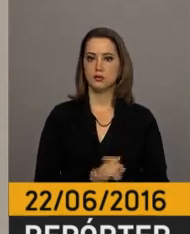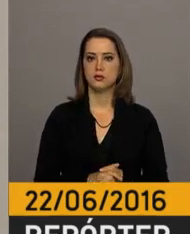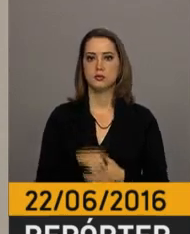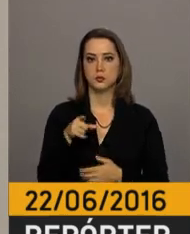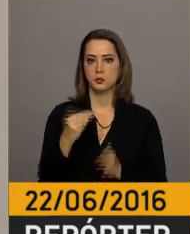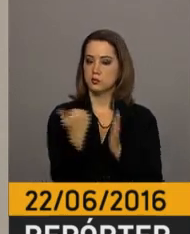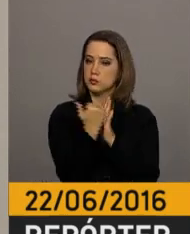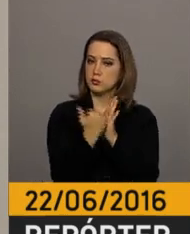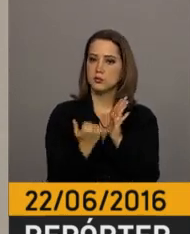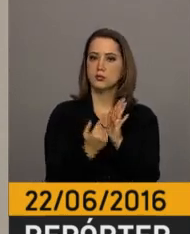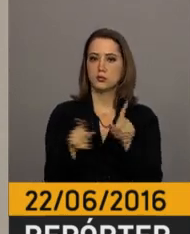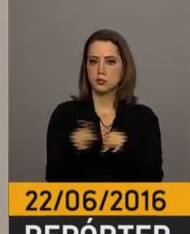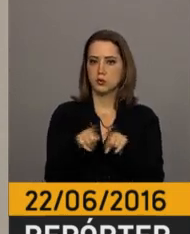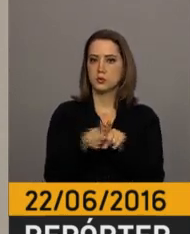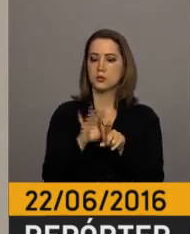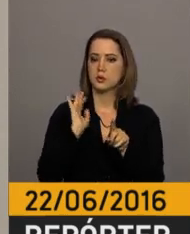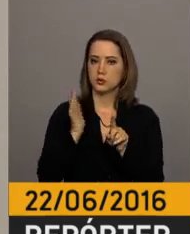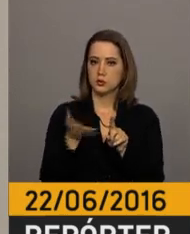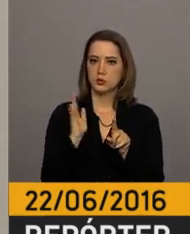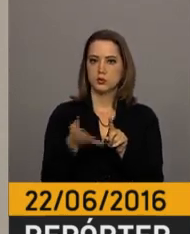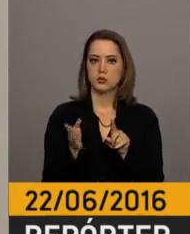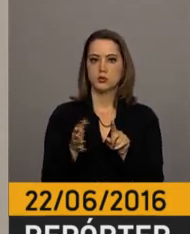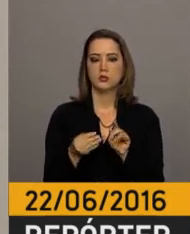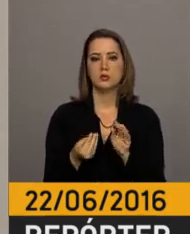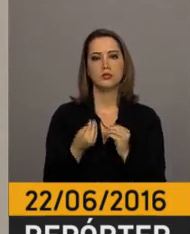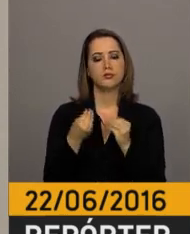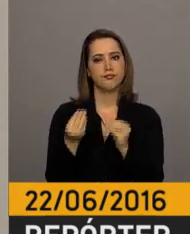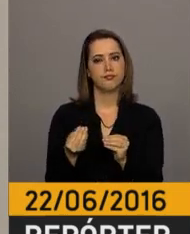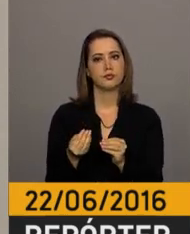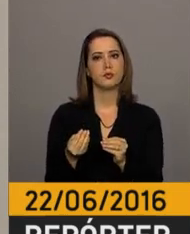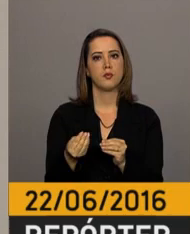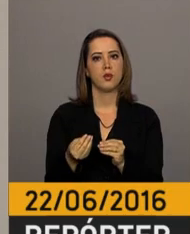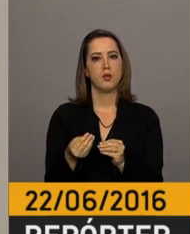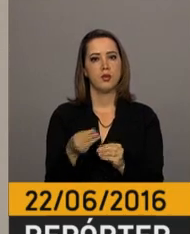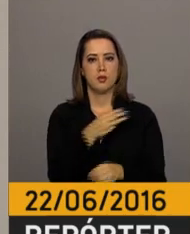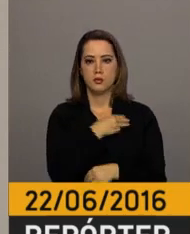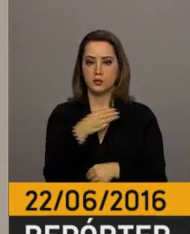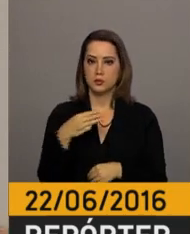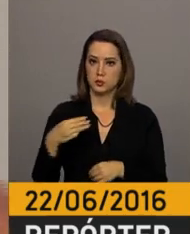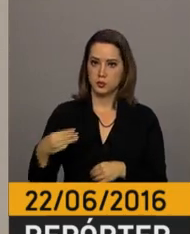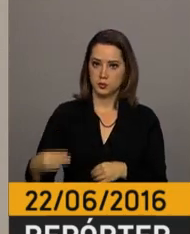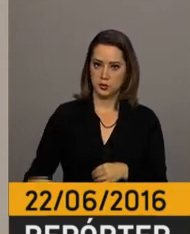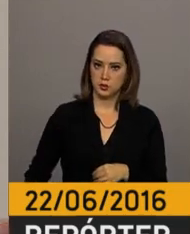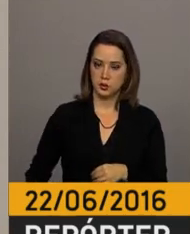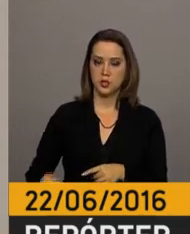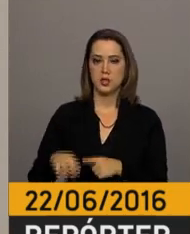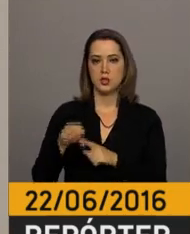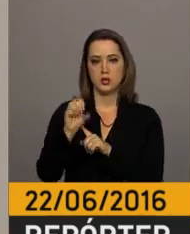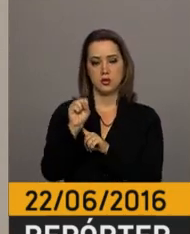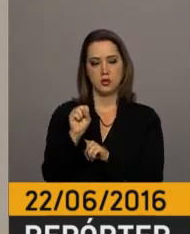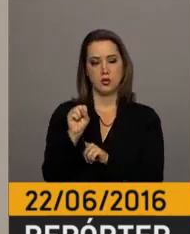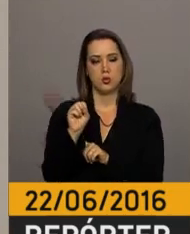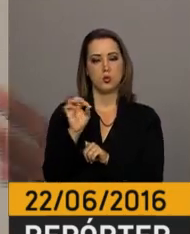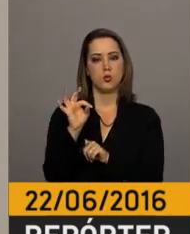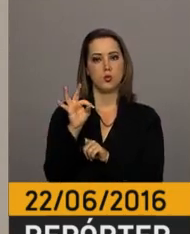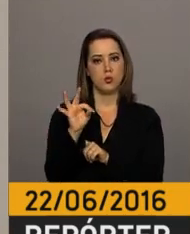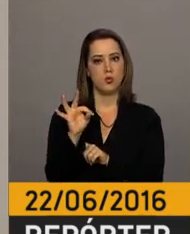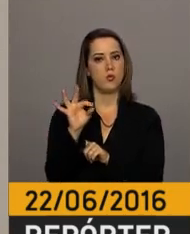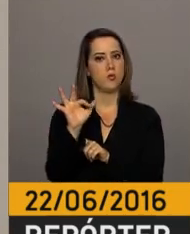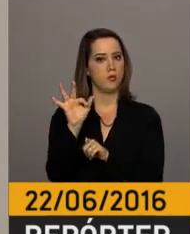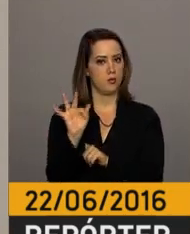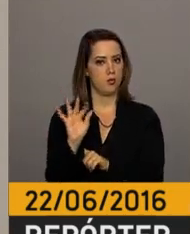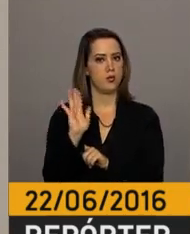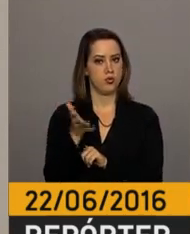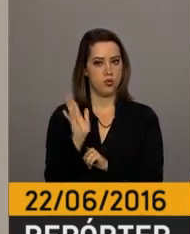devo registrar foi patrocinado por ministros do Supremo Tribunal Federal e amanhã às 11 horas nós vamos